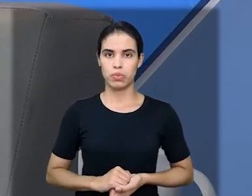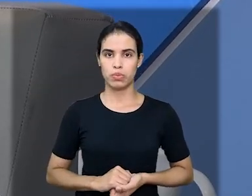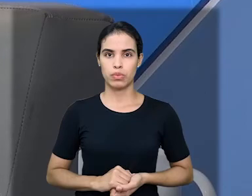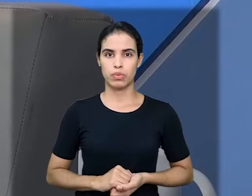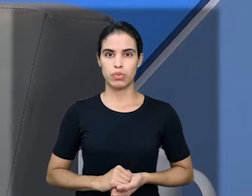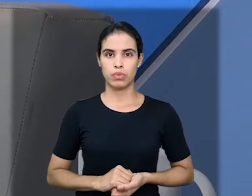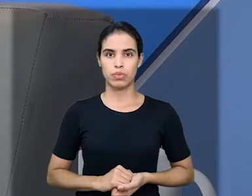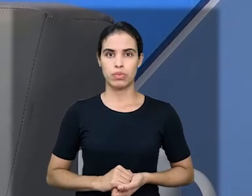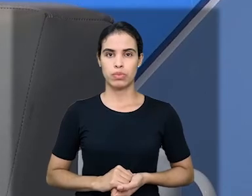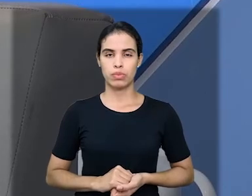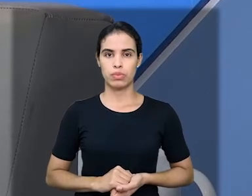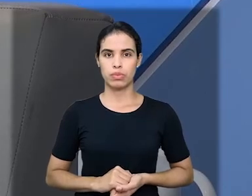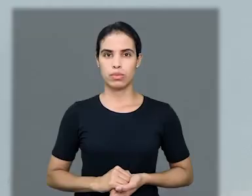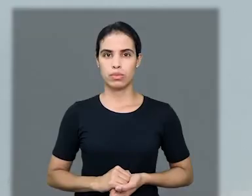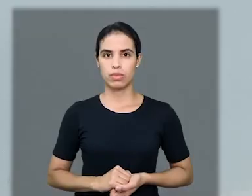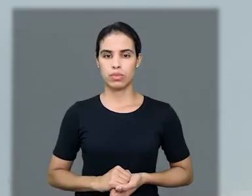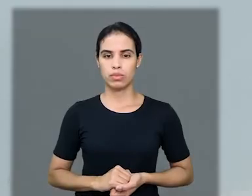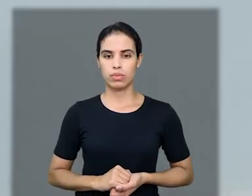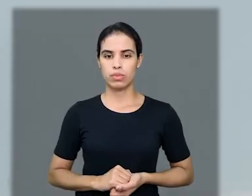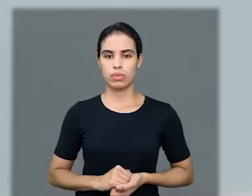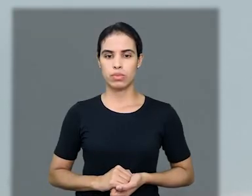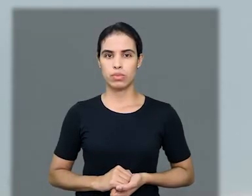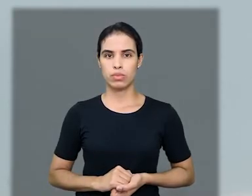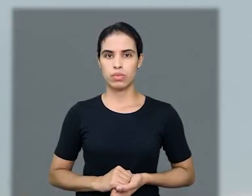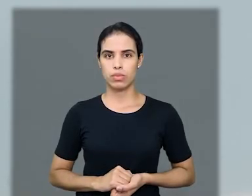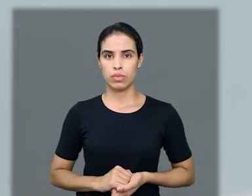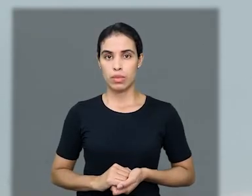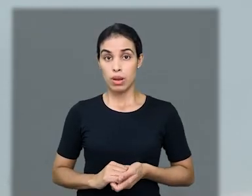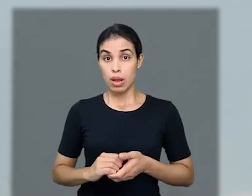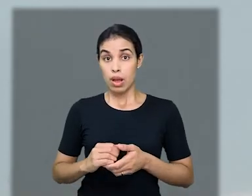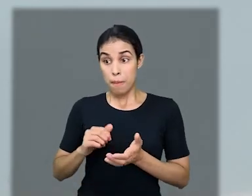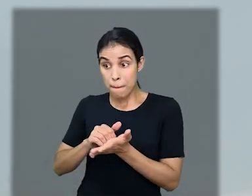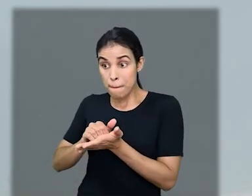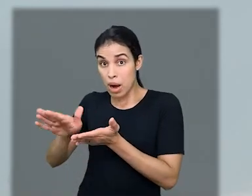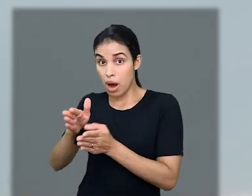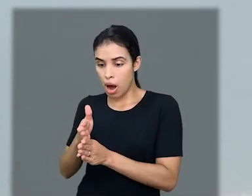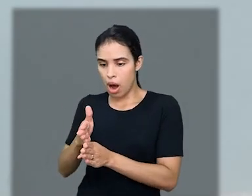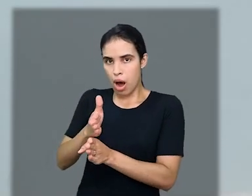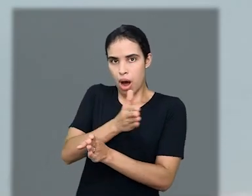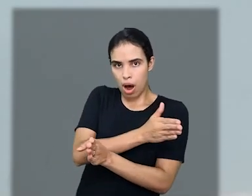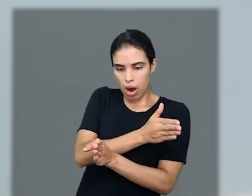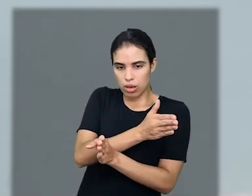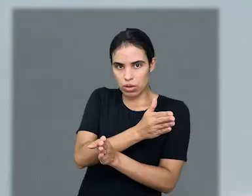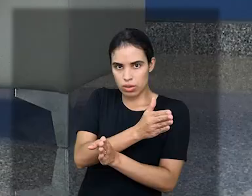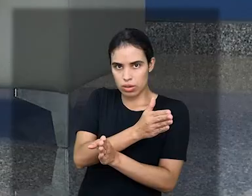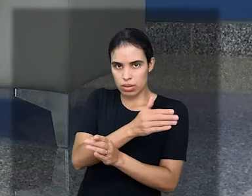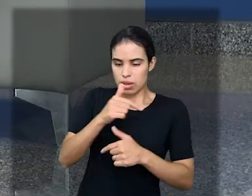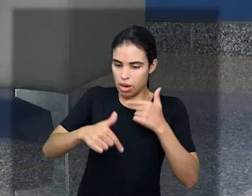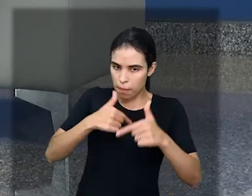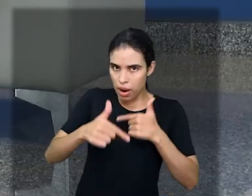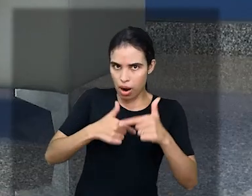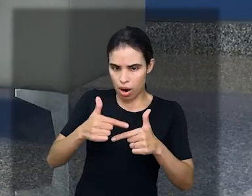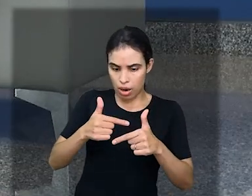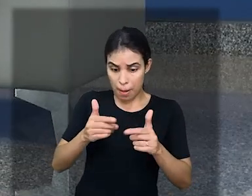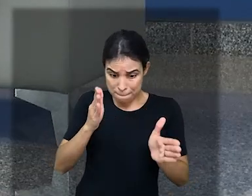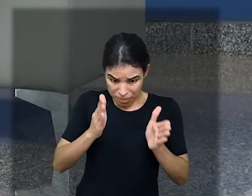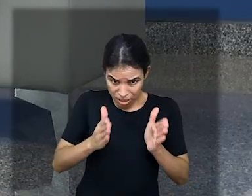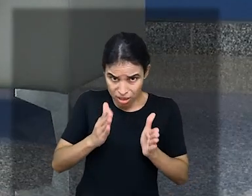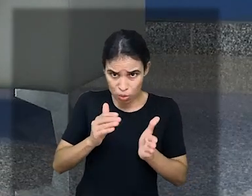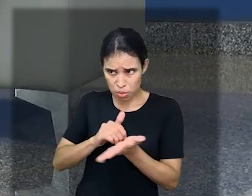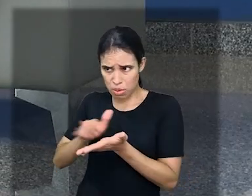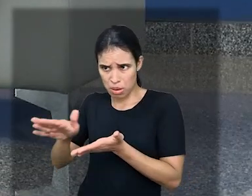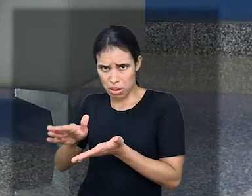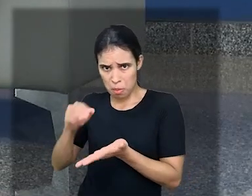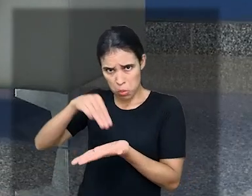do inquérito para apuração de falta grave. O trabalhador em aviso prévio, ele pode ser demitido por justa causa? Pode, perfeitamente. Em que